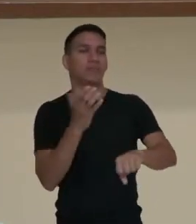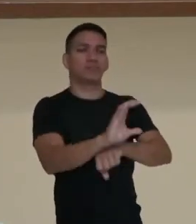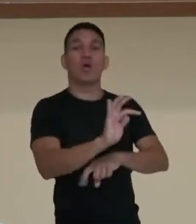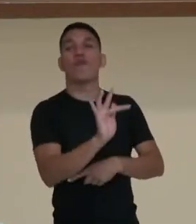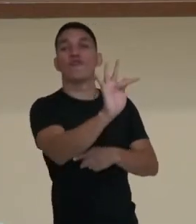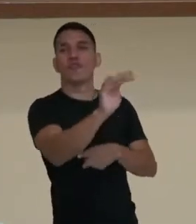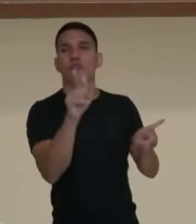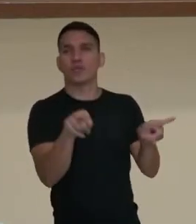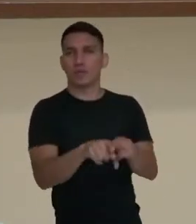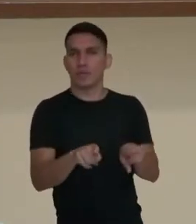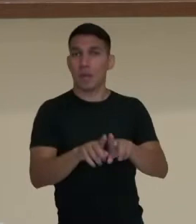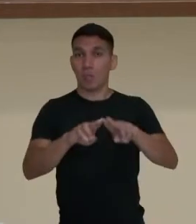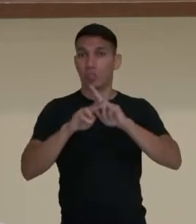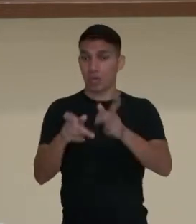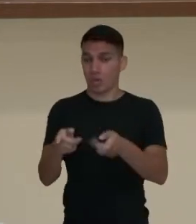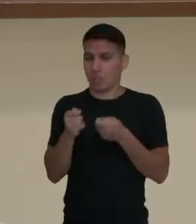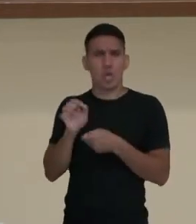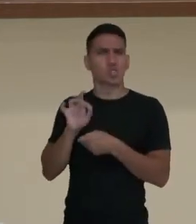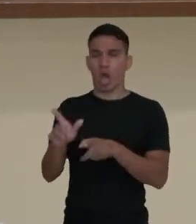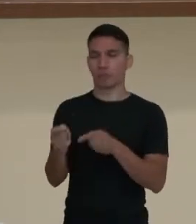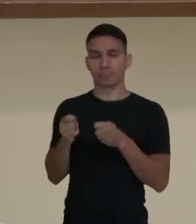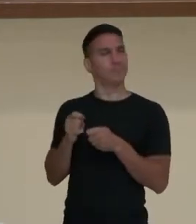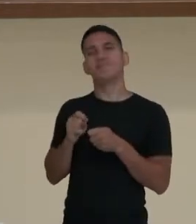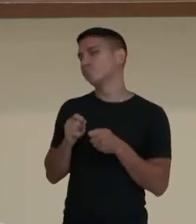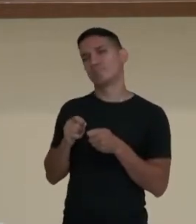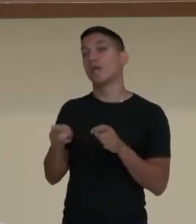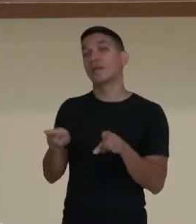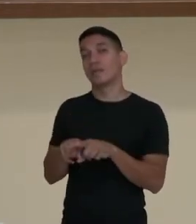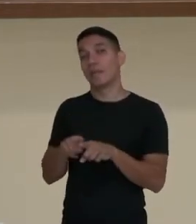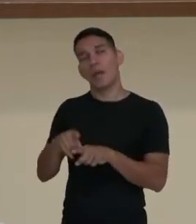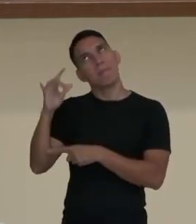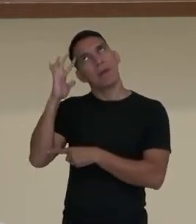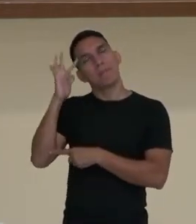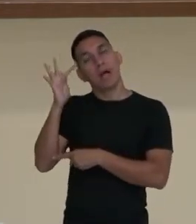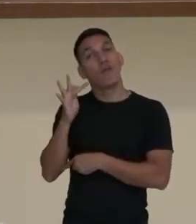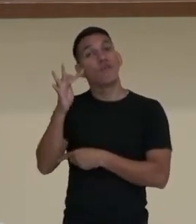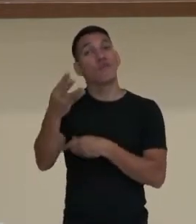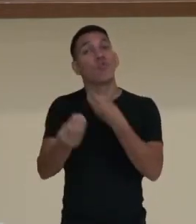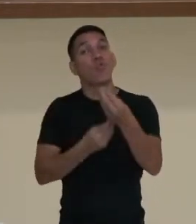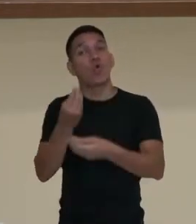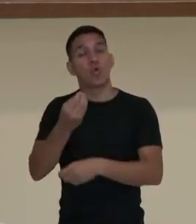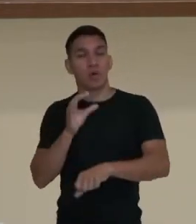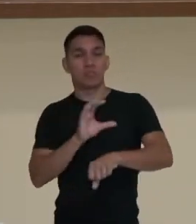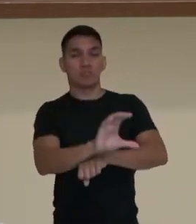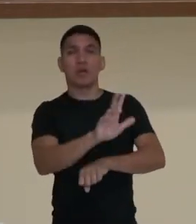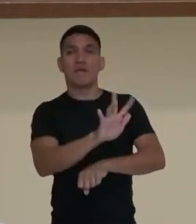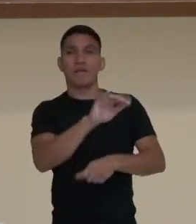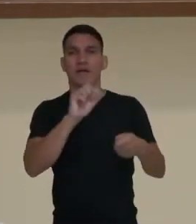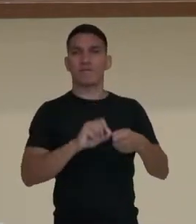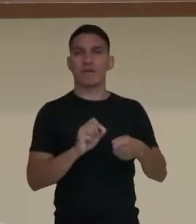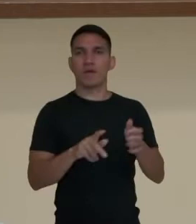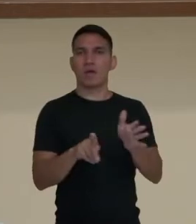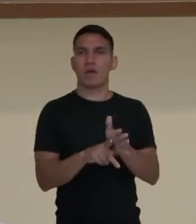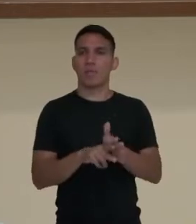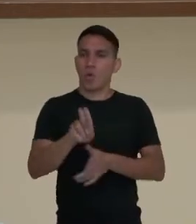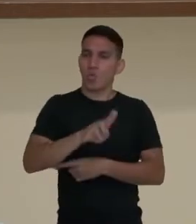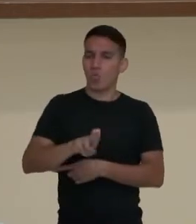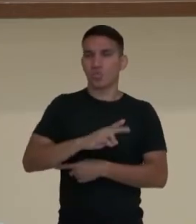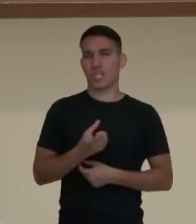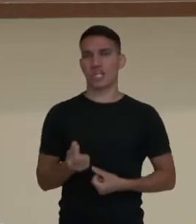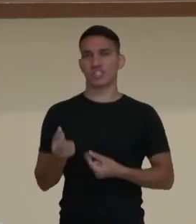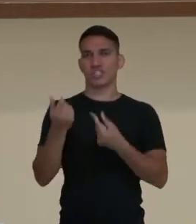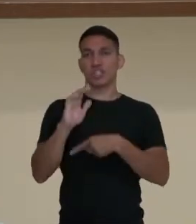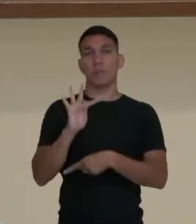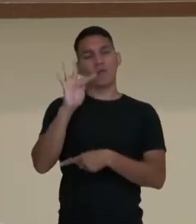Então ela não economizava só por economizar, mas ela pensava aí como é que ela ia investir, como que ela ia empregar esse dinheiro mais